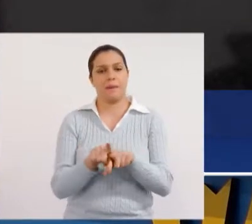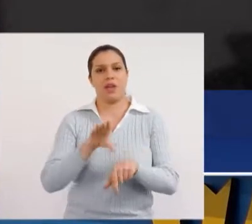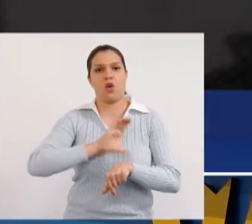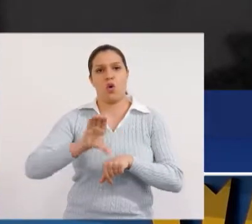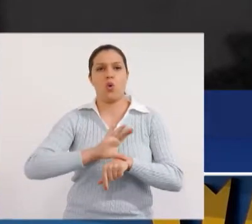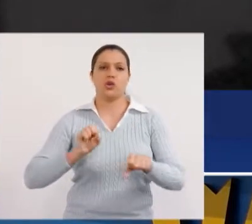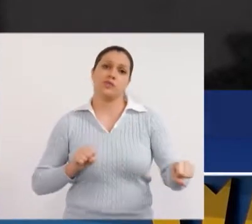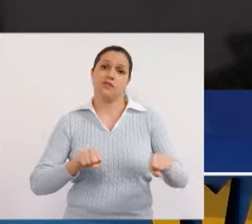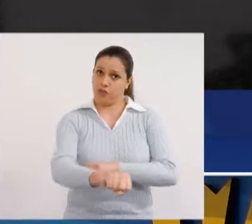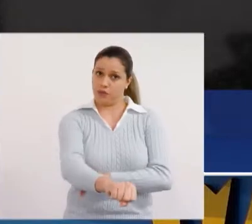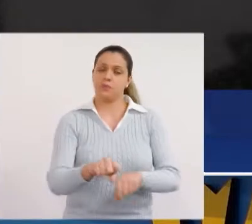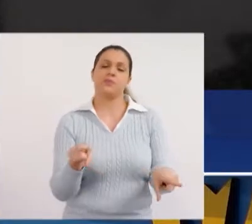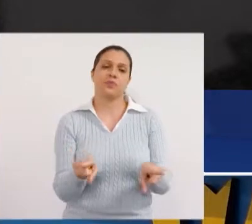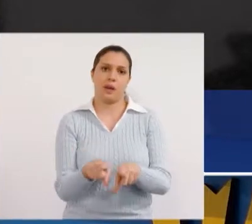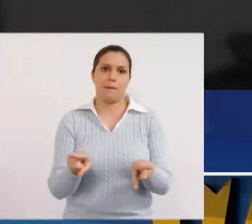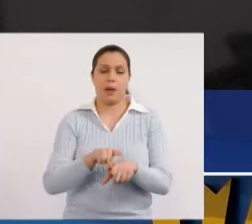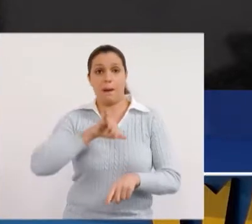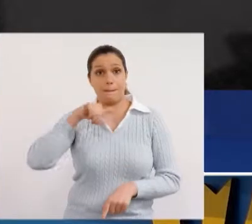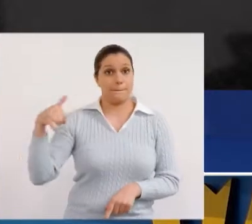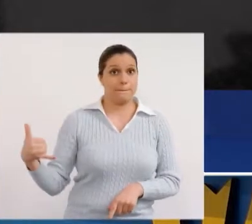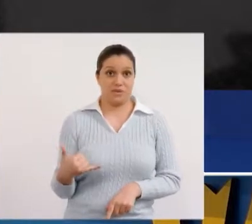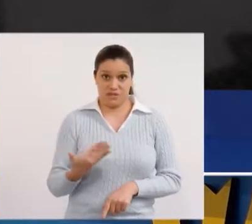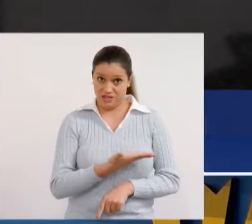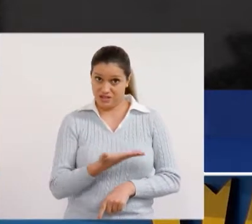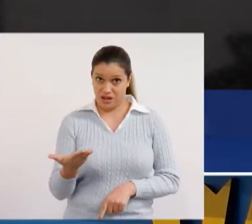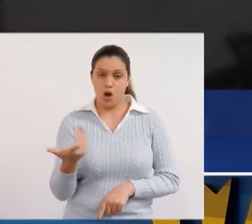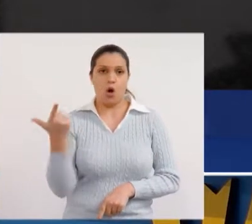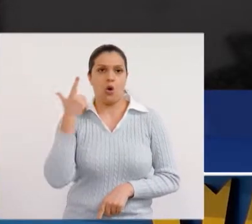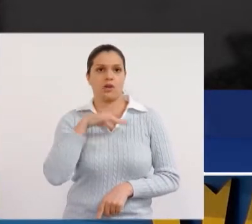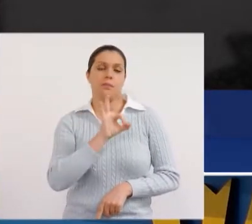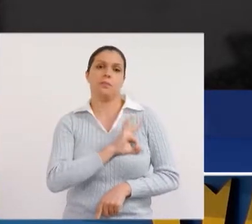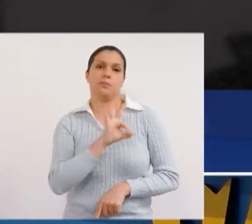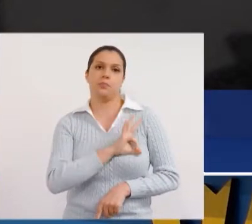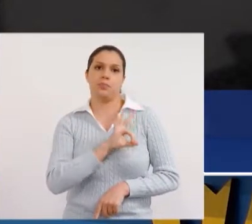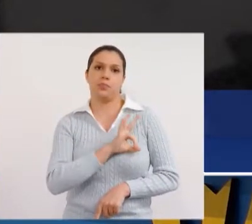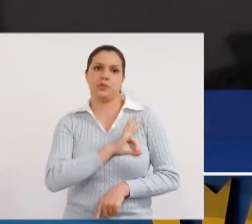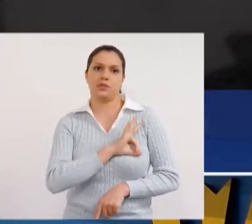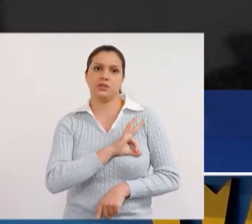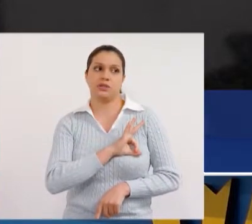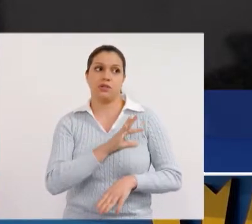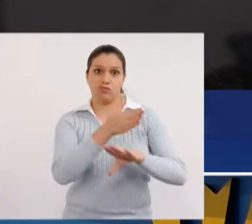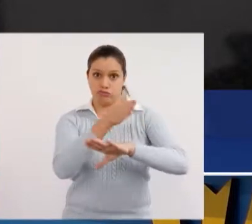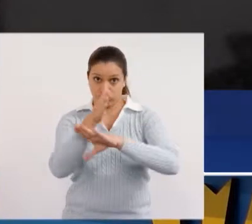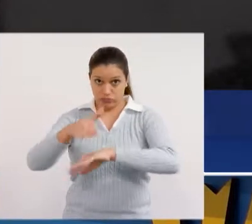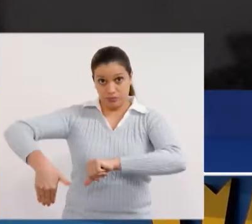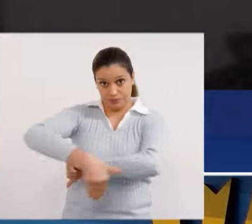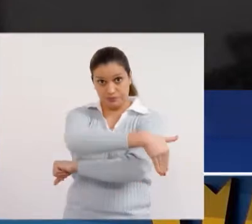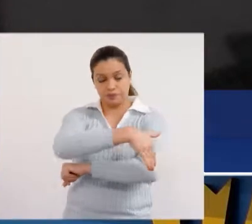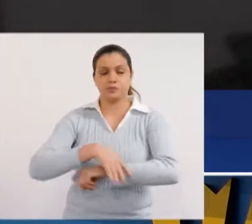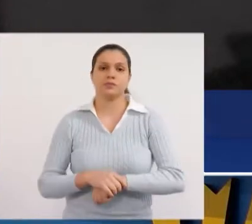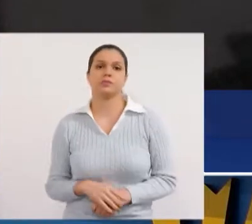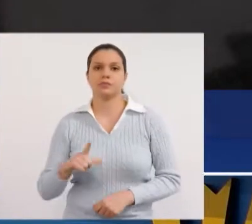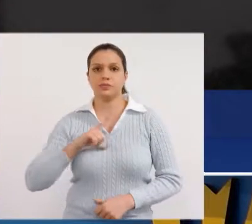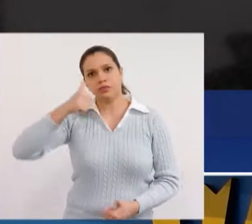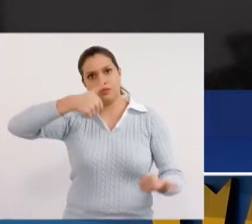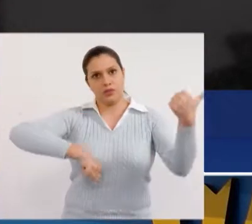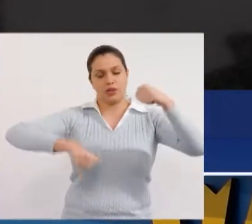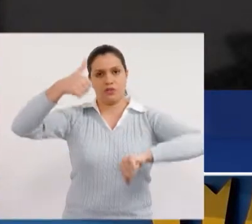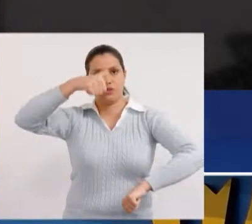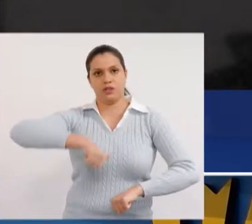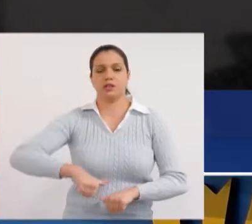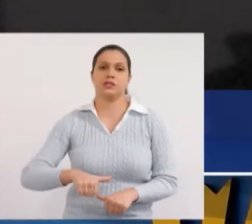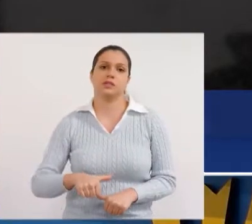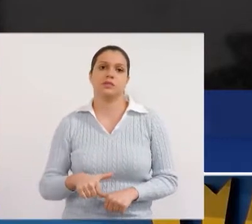corporação e ainda prevê cursos de formação e até aproveitamento deles no policiamento ostensivo. Relator da matéria